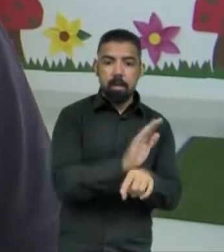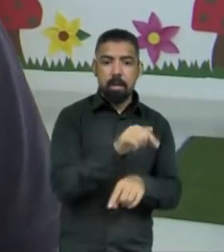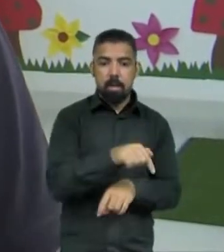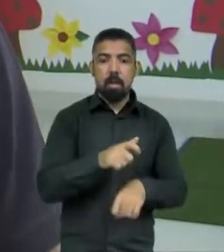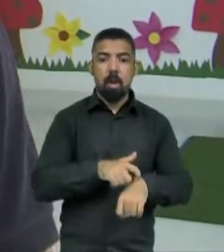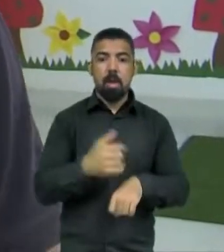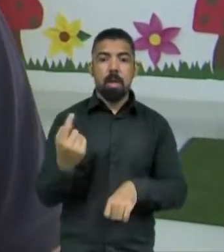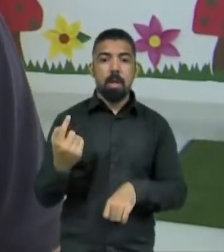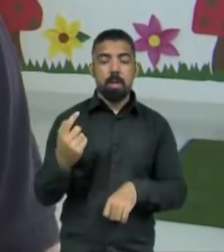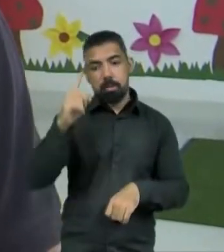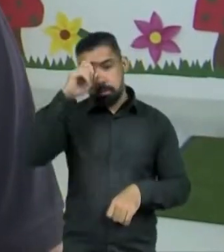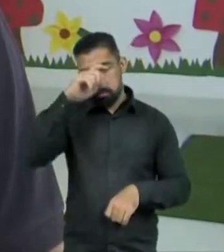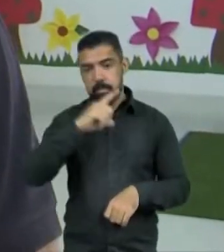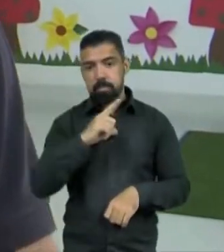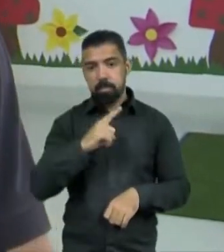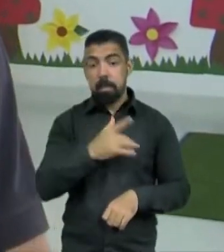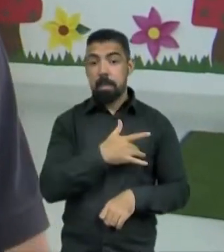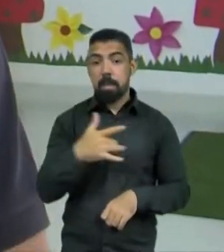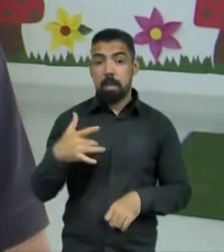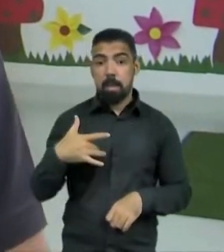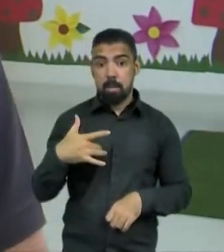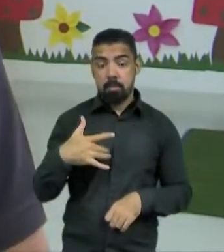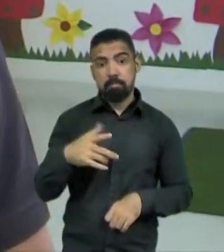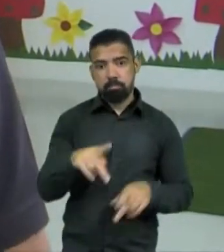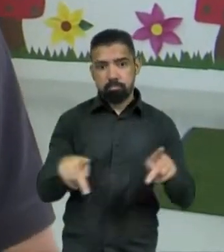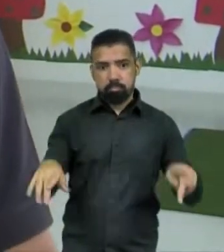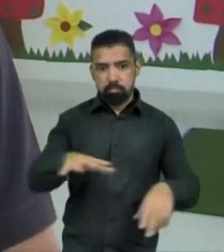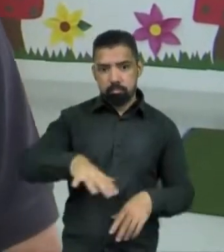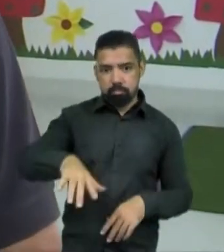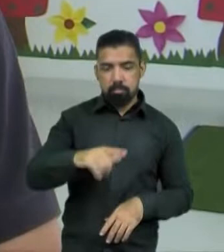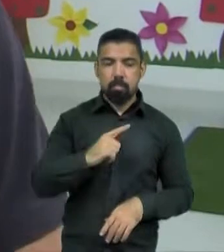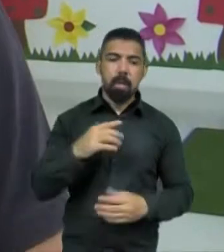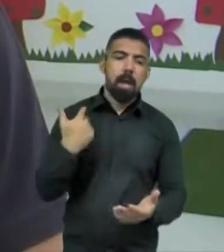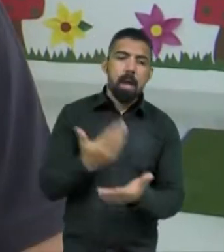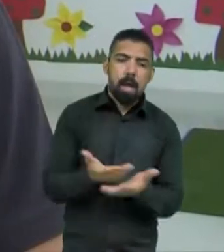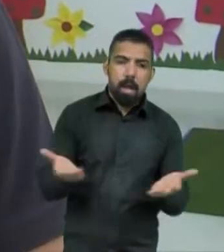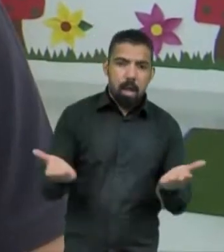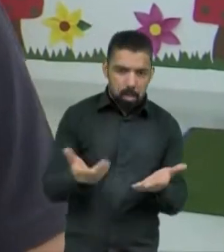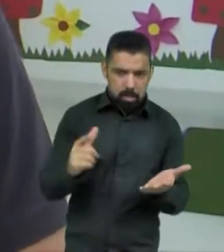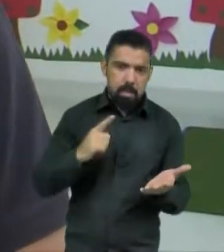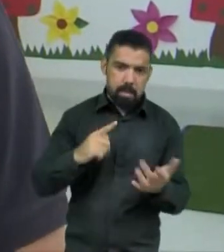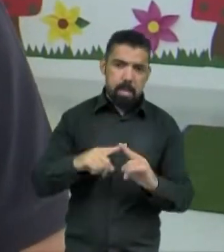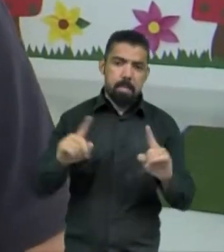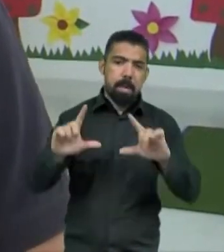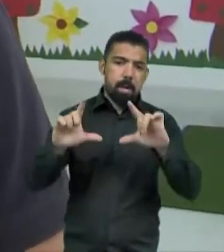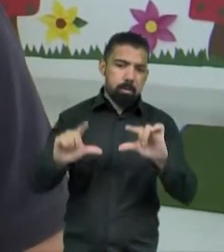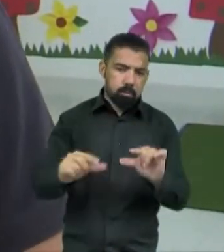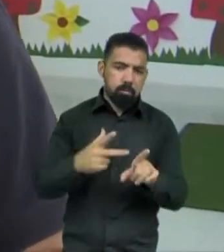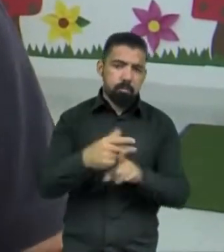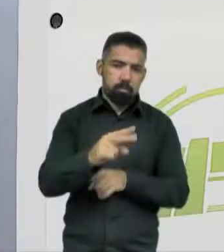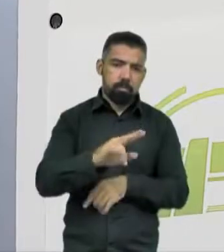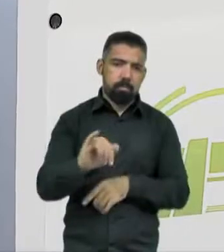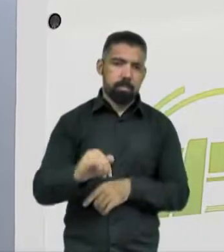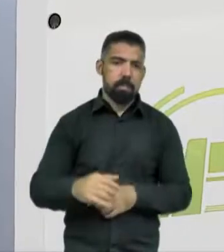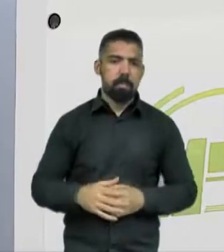Que a saúde pública vivenciou, ainda está vivenciando, mas que está perto de vencer, né?